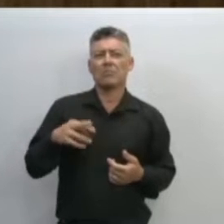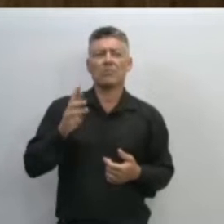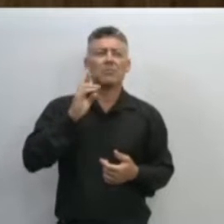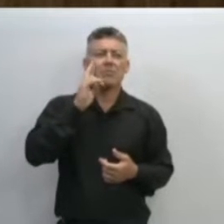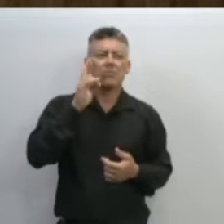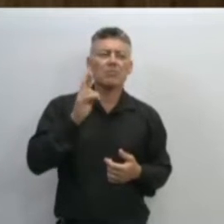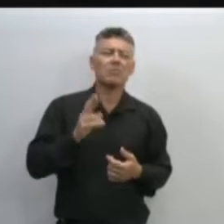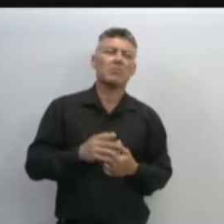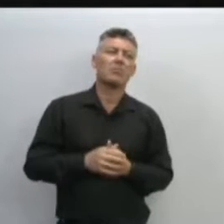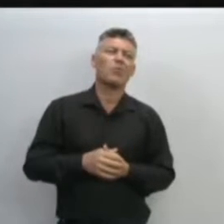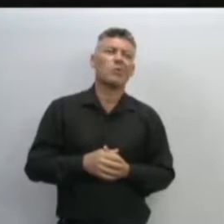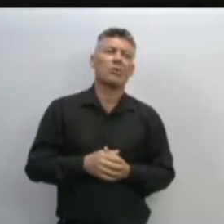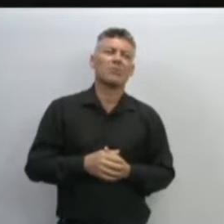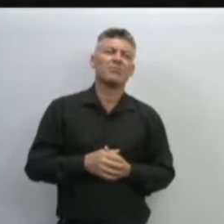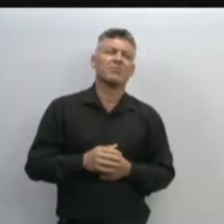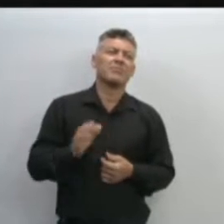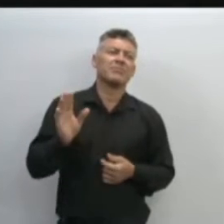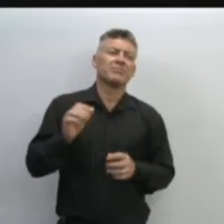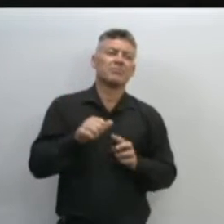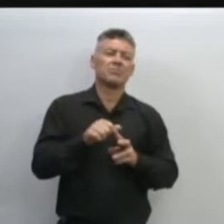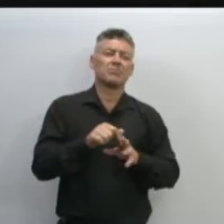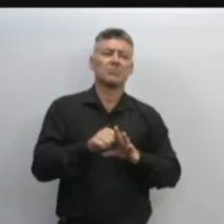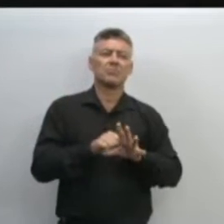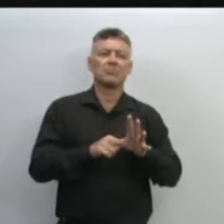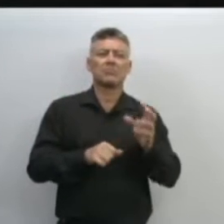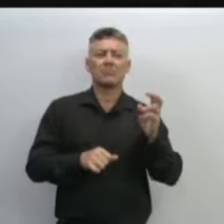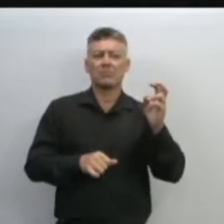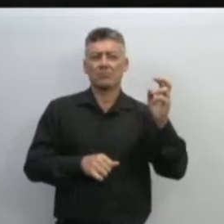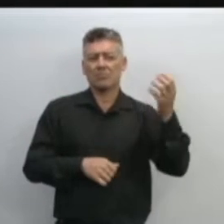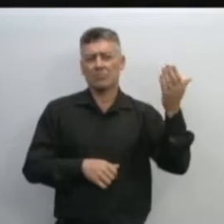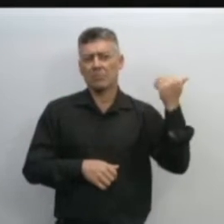pela parte. Há 5 meses atrás,